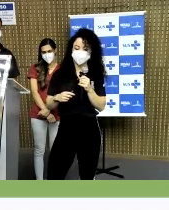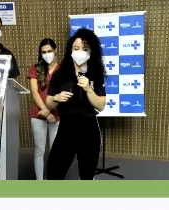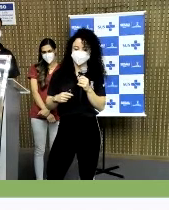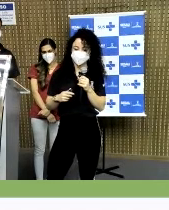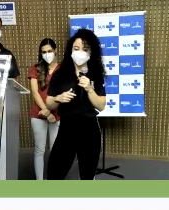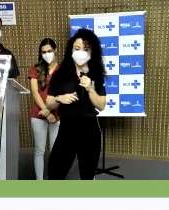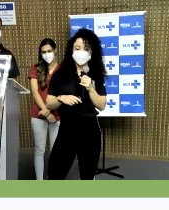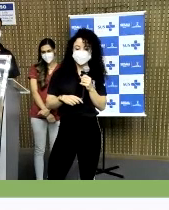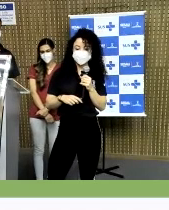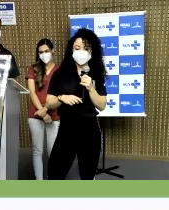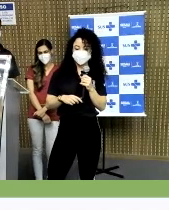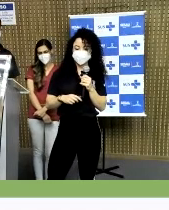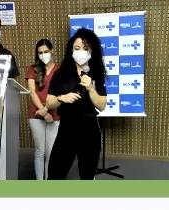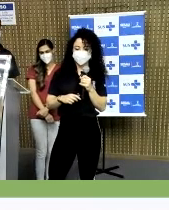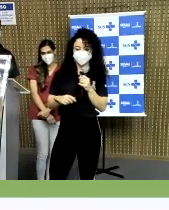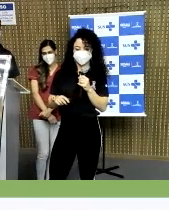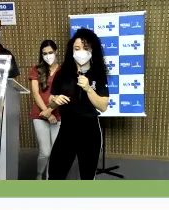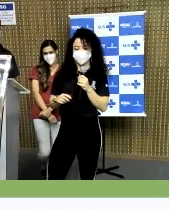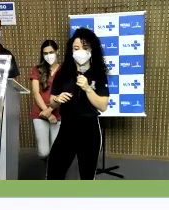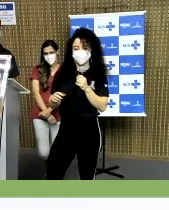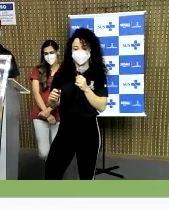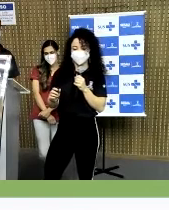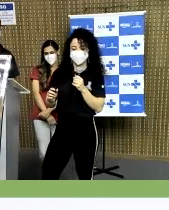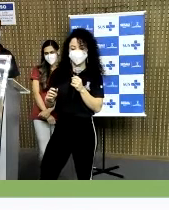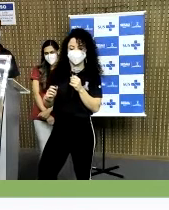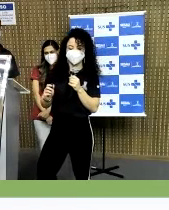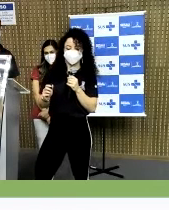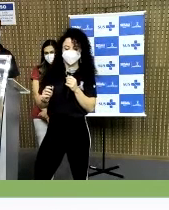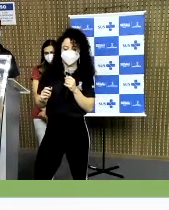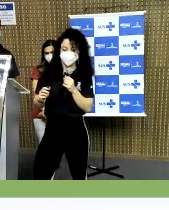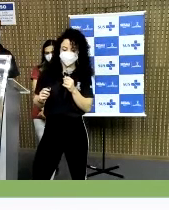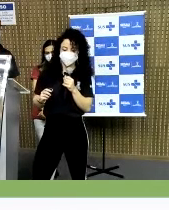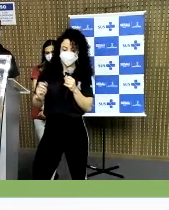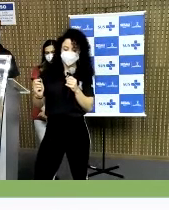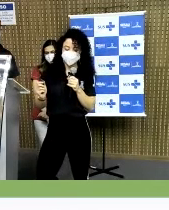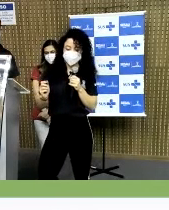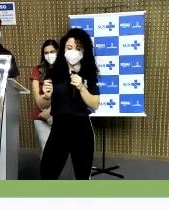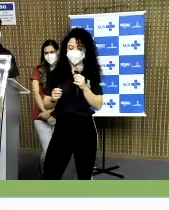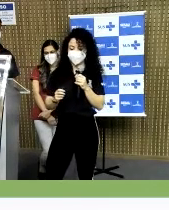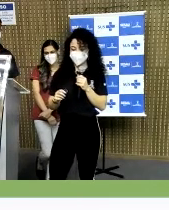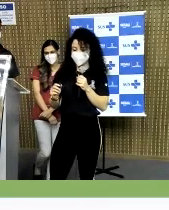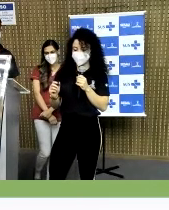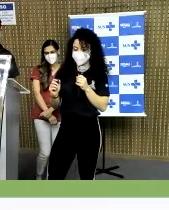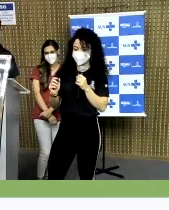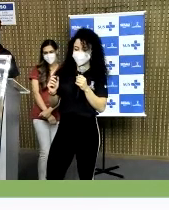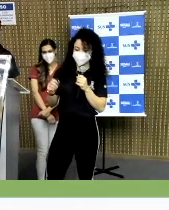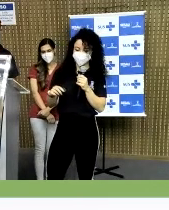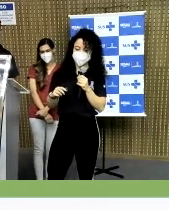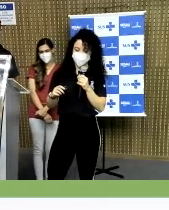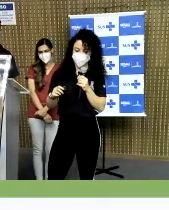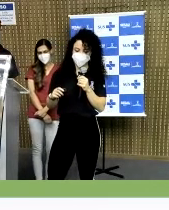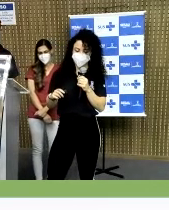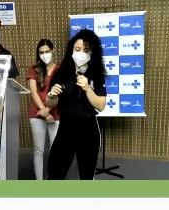o T2. E nesse período nós não tivemos nenhum teste positivo de hepatite C. O JOC, ele é uma